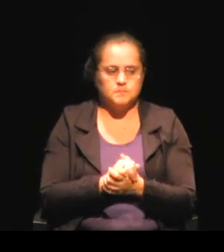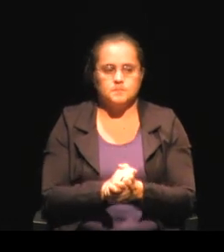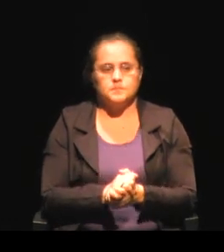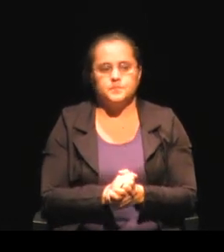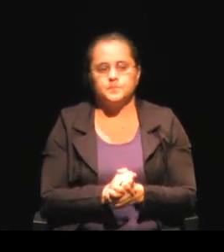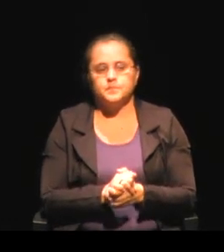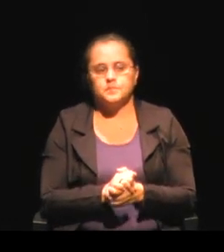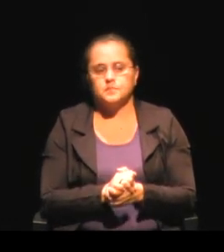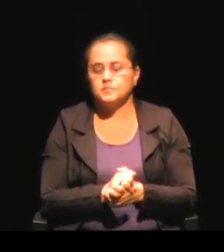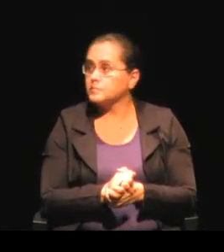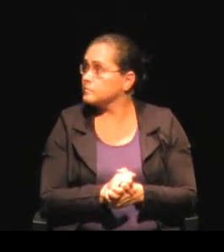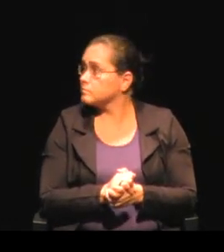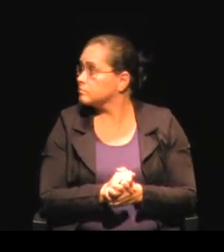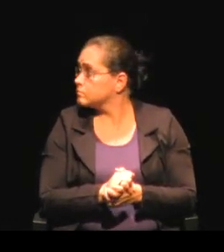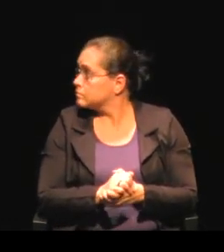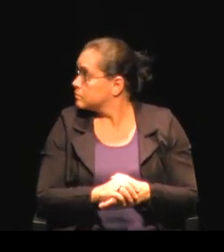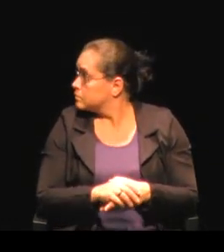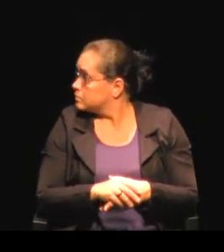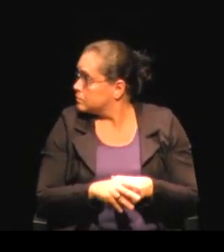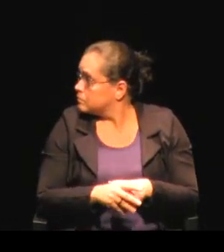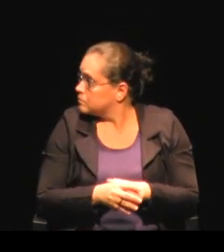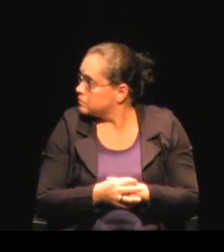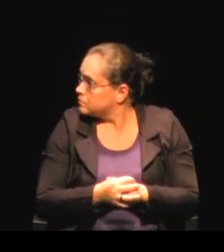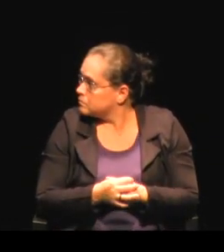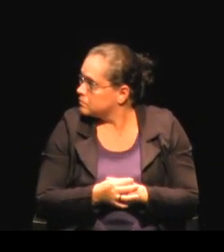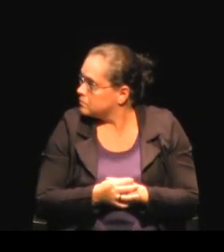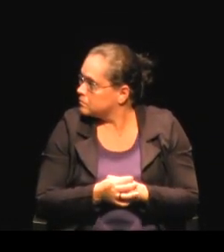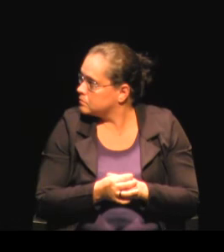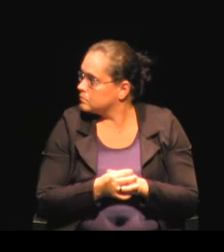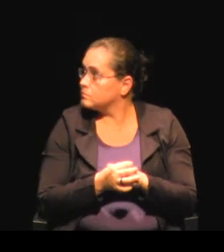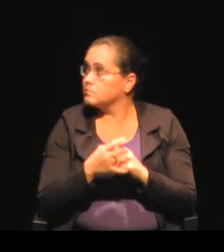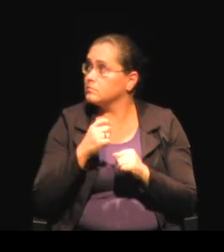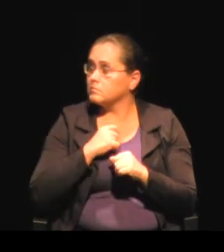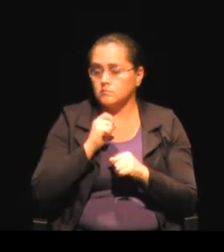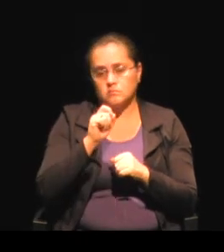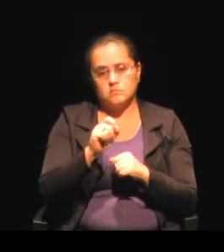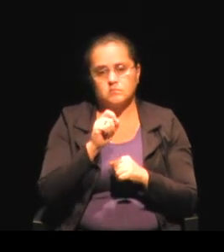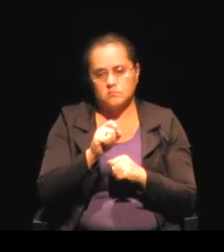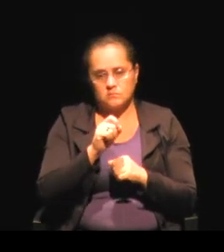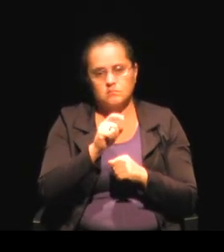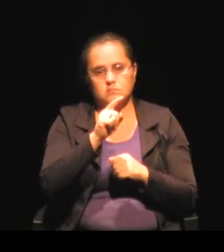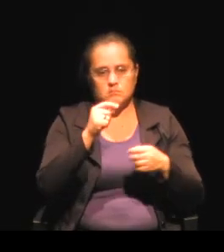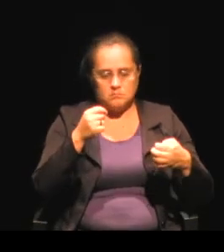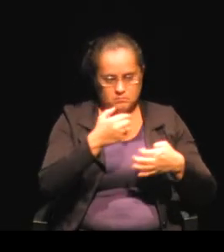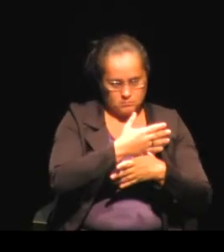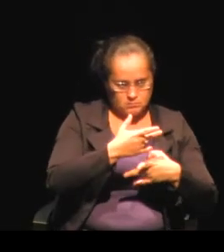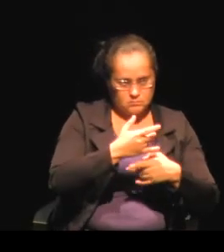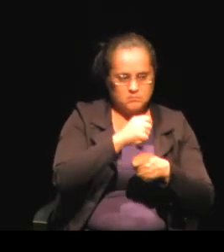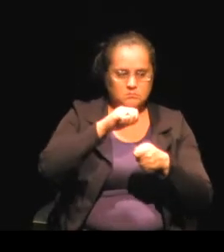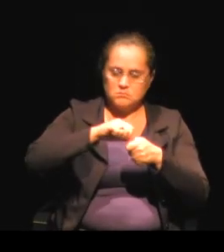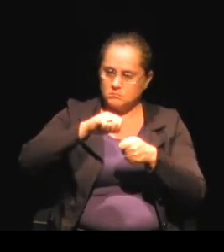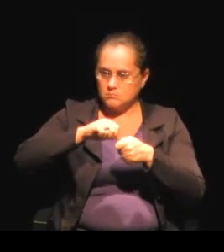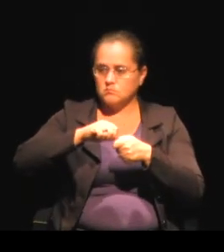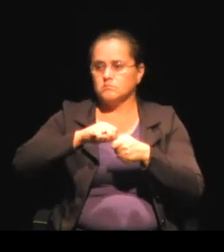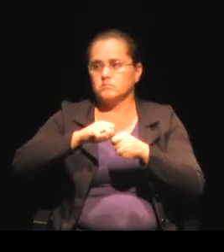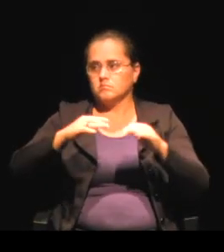ruínas, e da criação de um pequeno museu, que, na verdade, ele diz, não era um pequeno museu, era um simples abrigo para aquelas peças que estavam ao relento